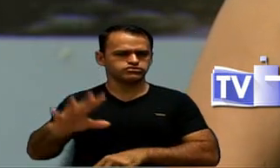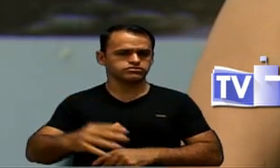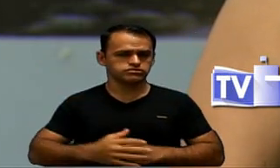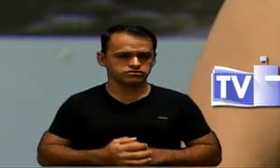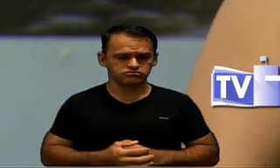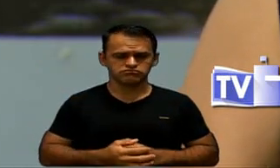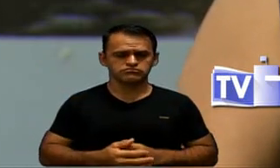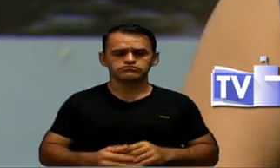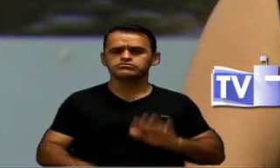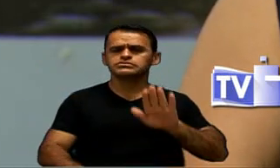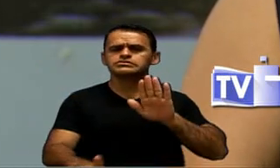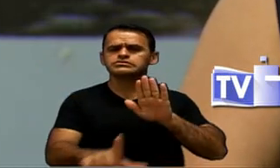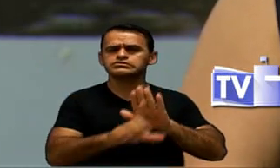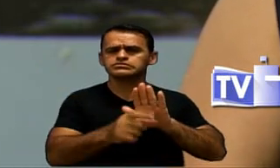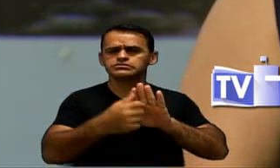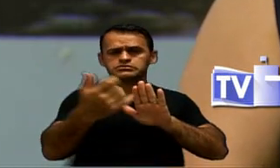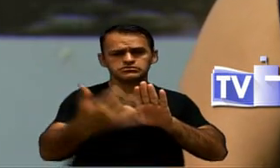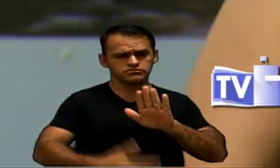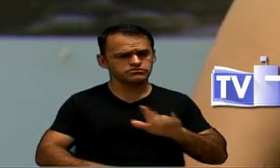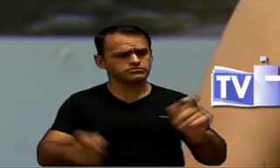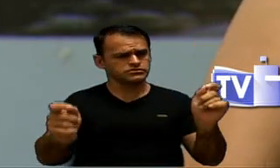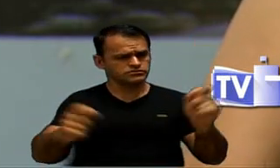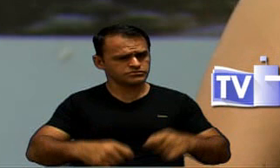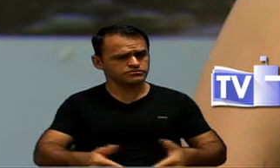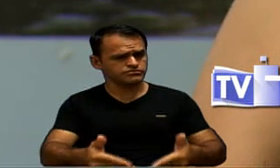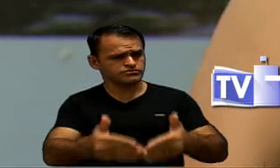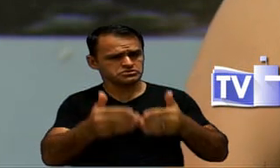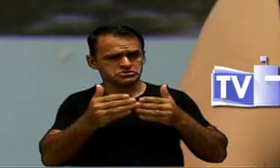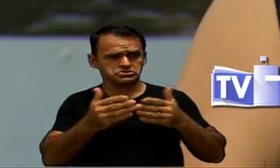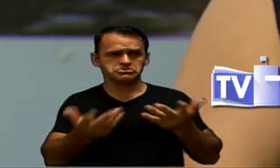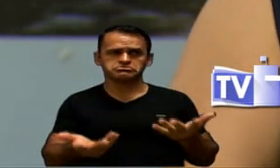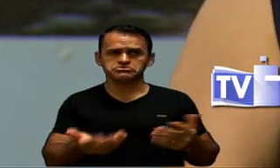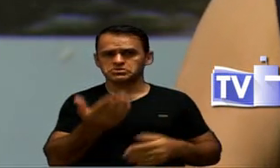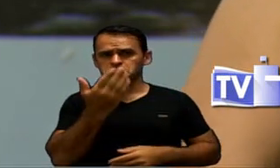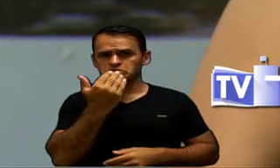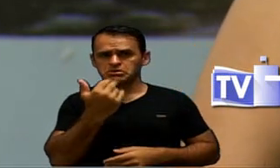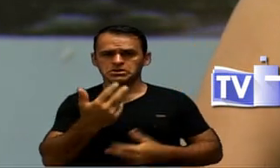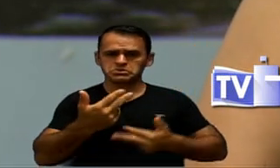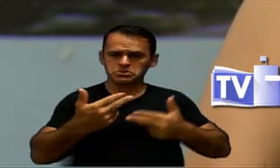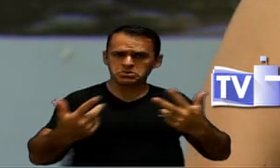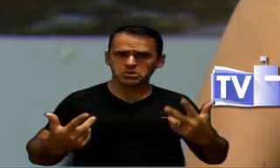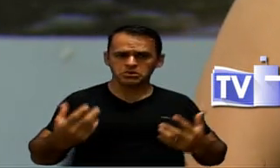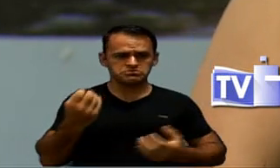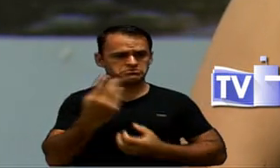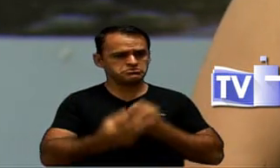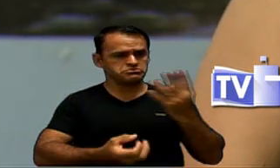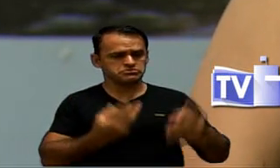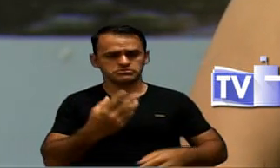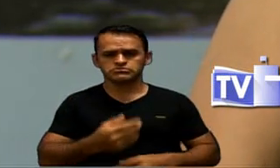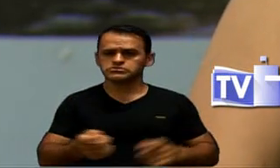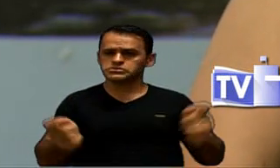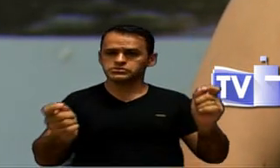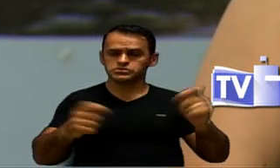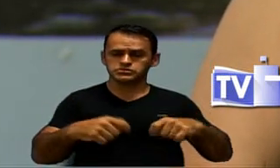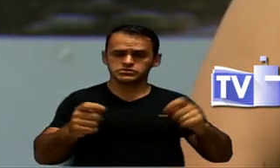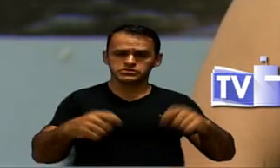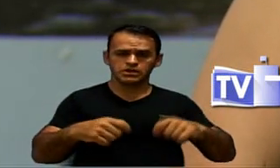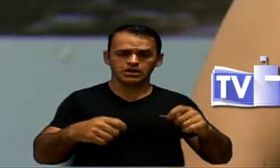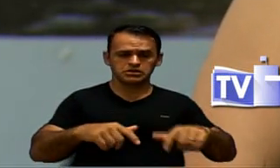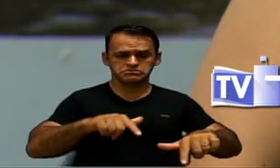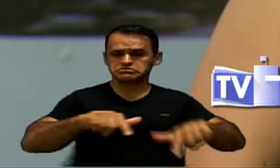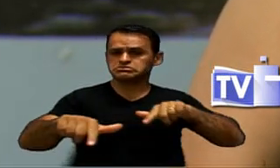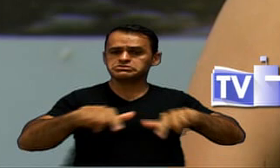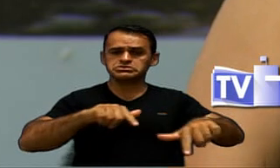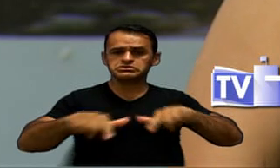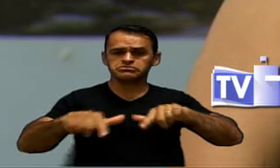nas protetivas, pode-se pedir alimentos provisórios, pode-se pedir o afastamento do tempo de